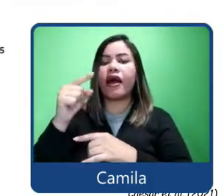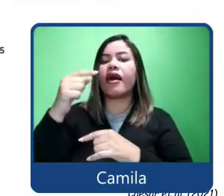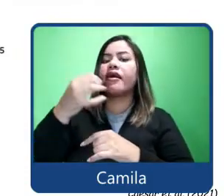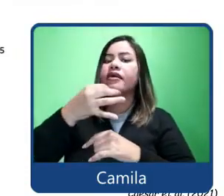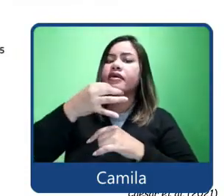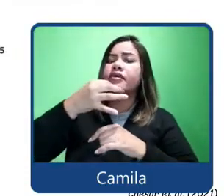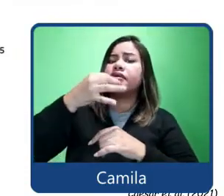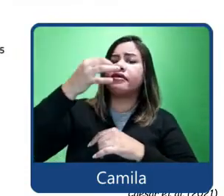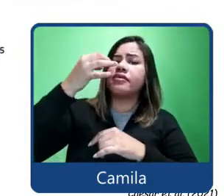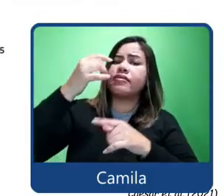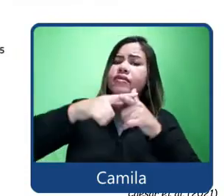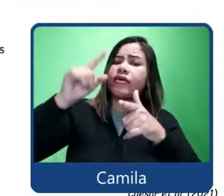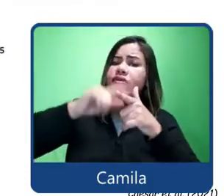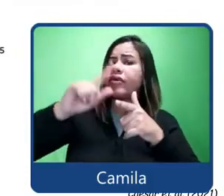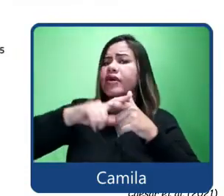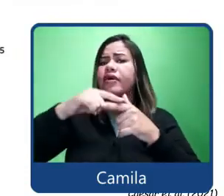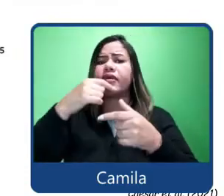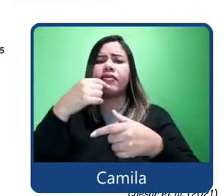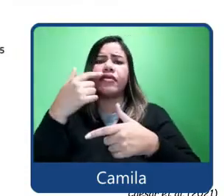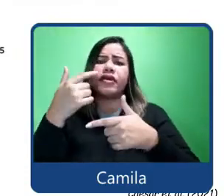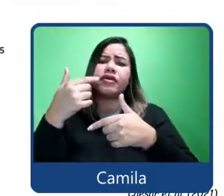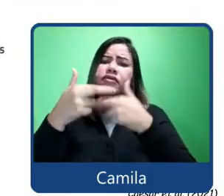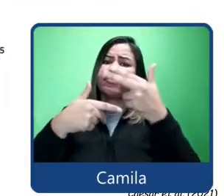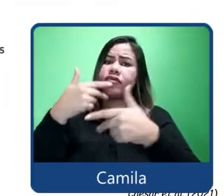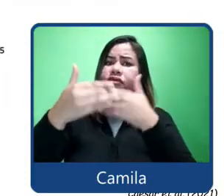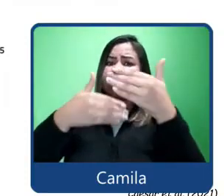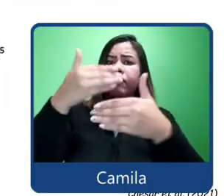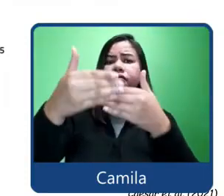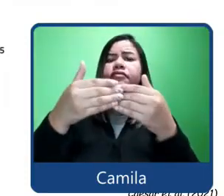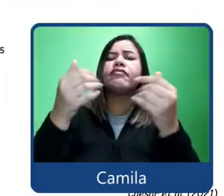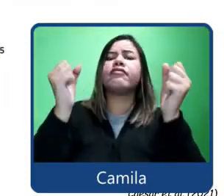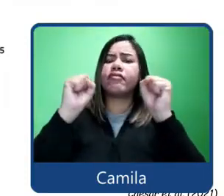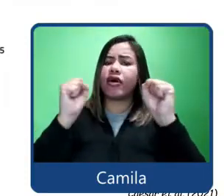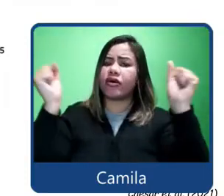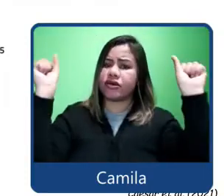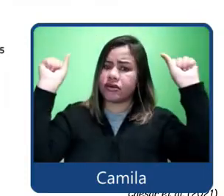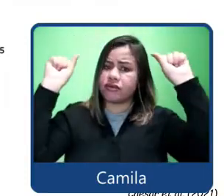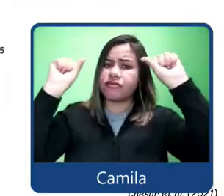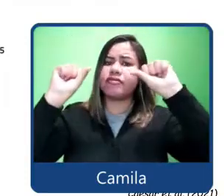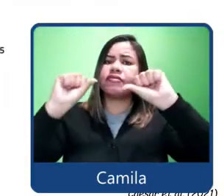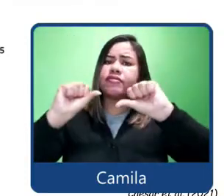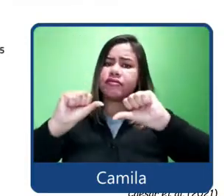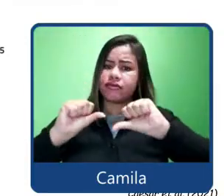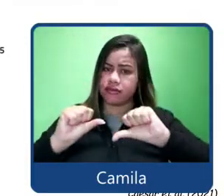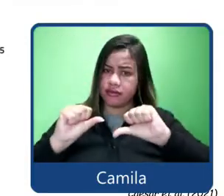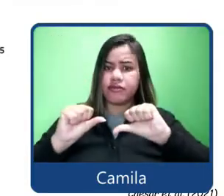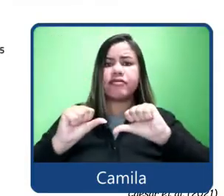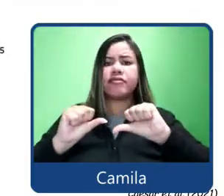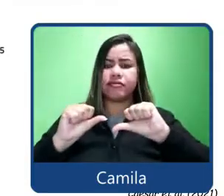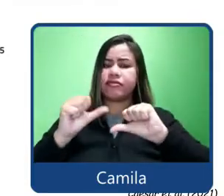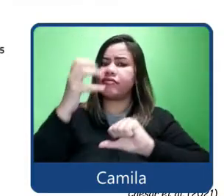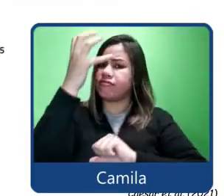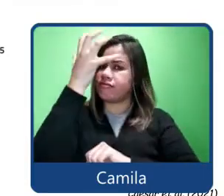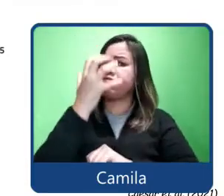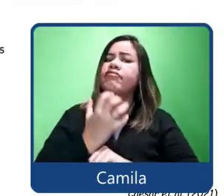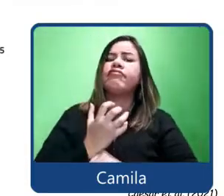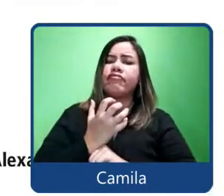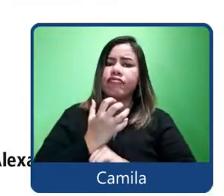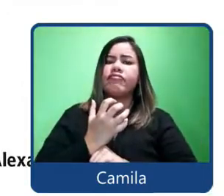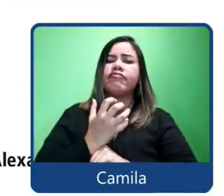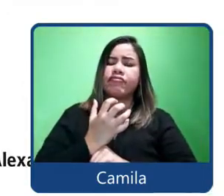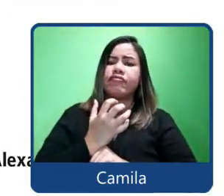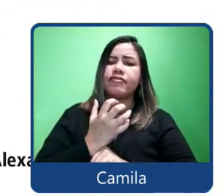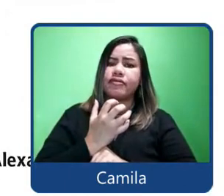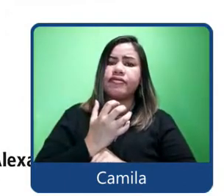nos dizem que as consequências das mudanças climáticas podem ainda ser mais sérias do que nós temos